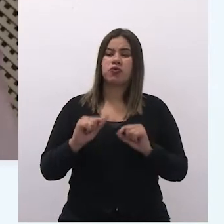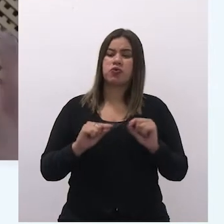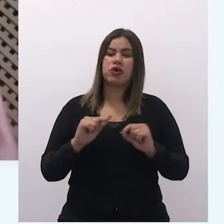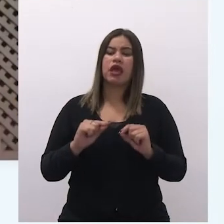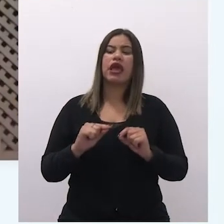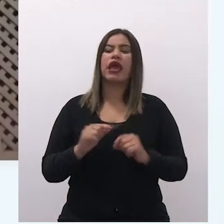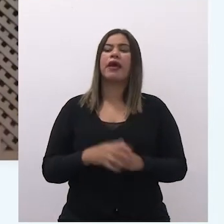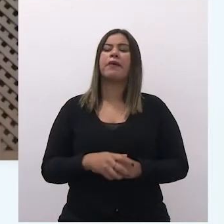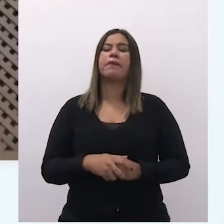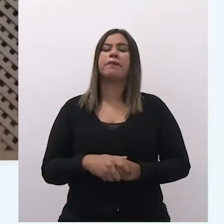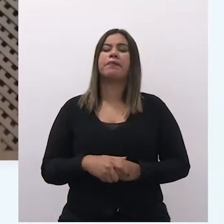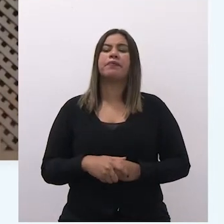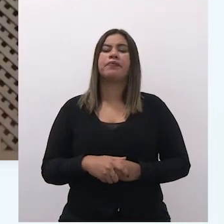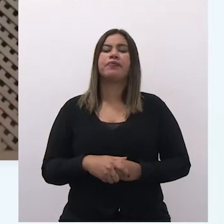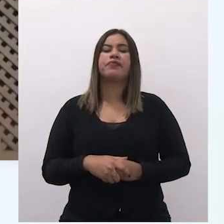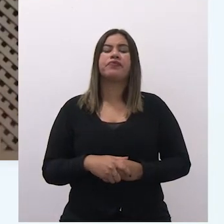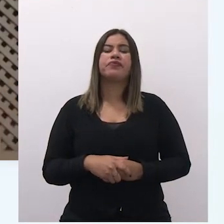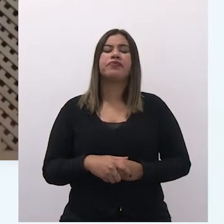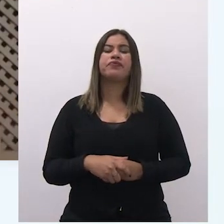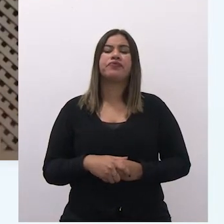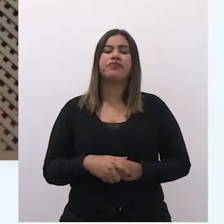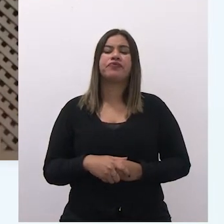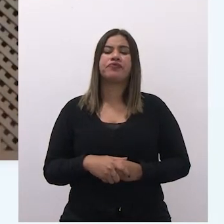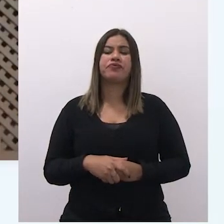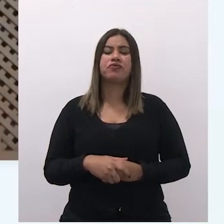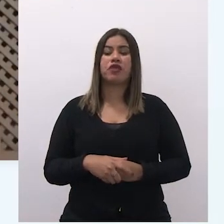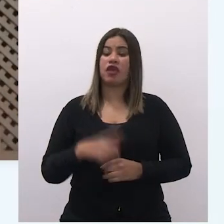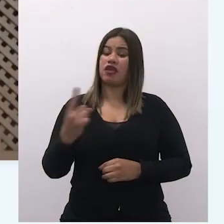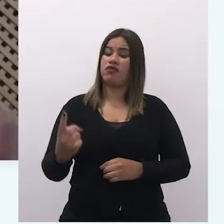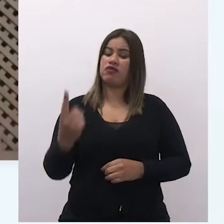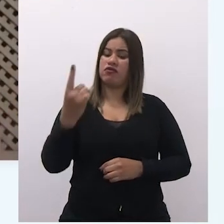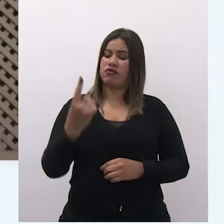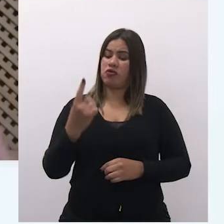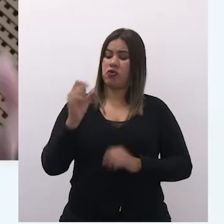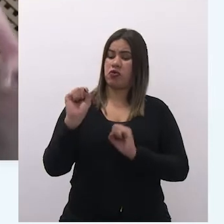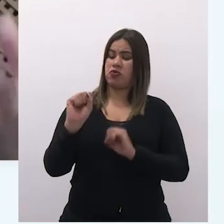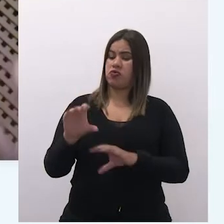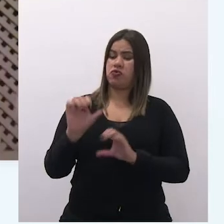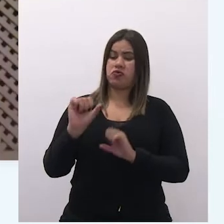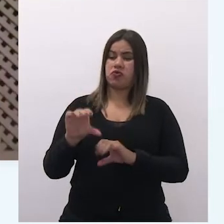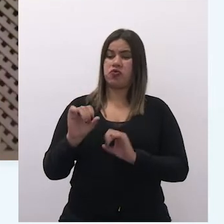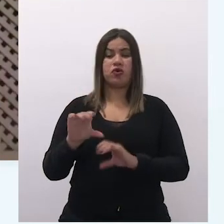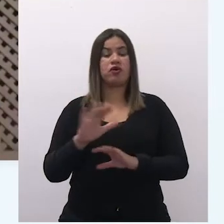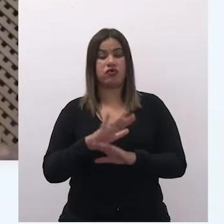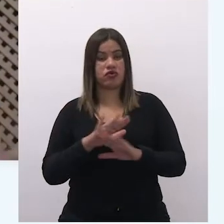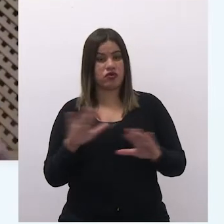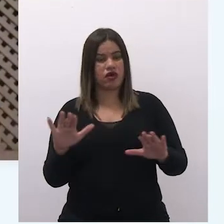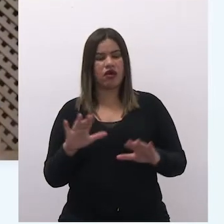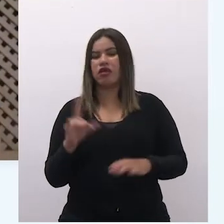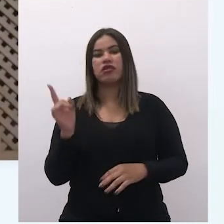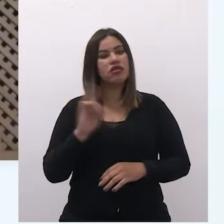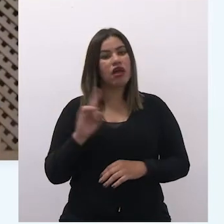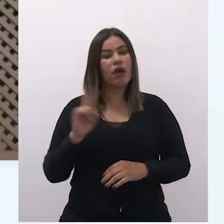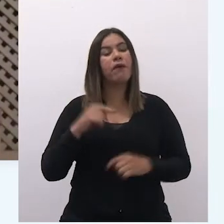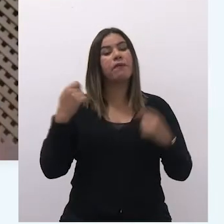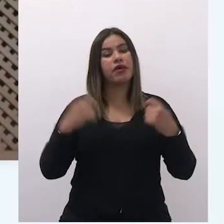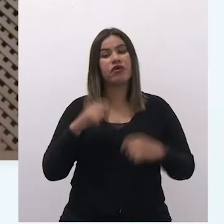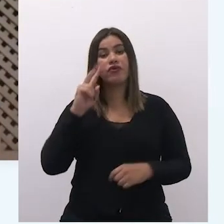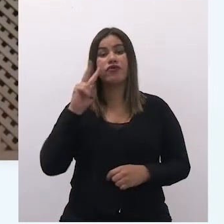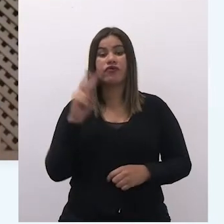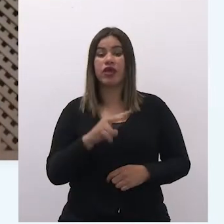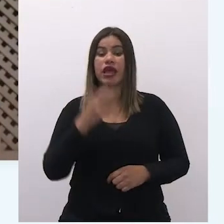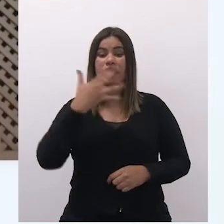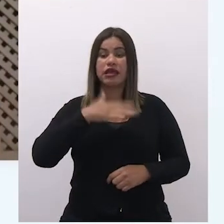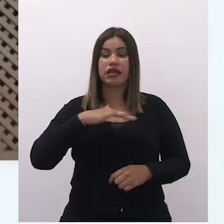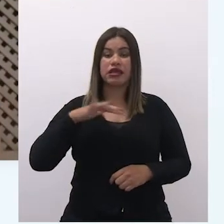veio só receber educação formal. Eu preciso ver aquela criança que está ali na minha